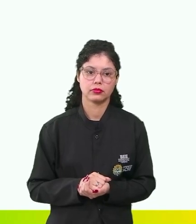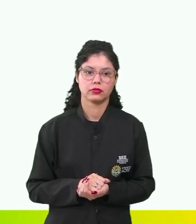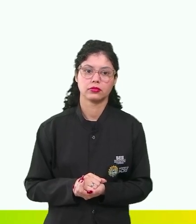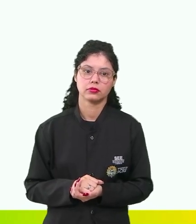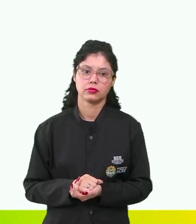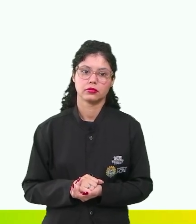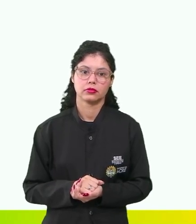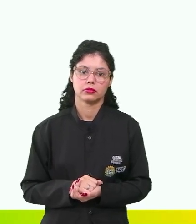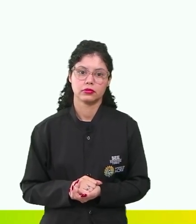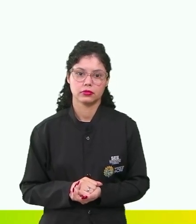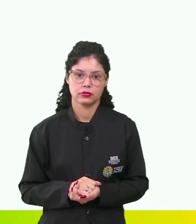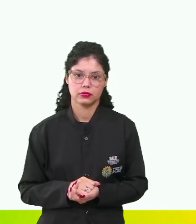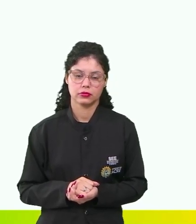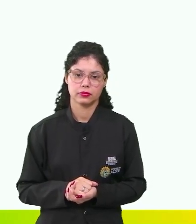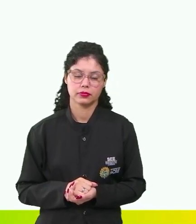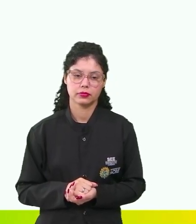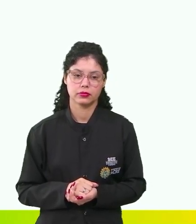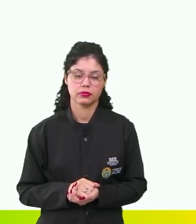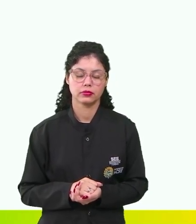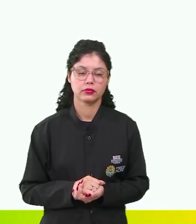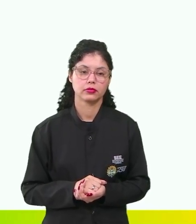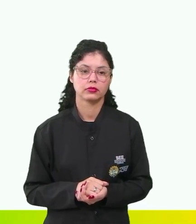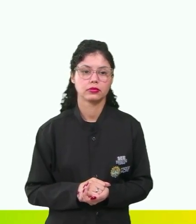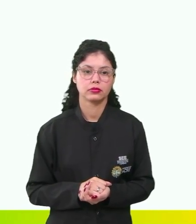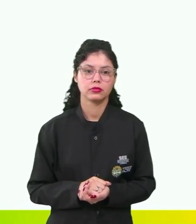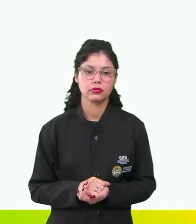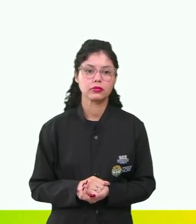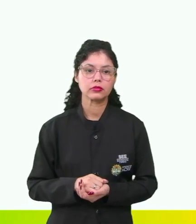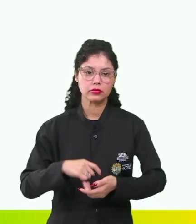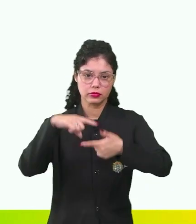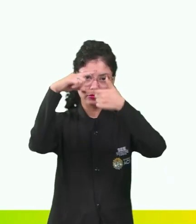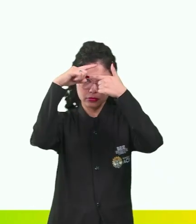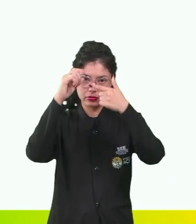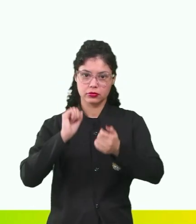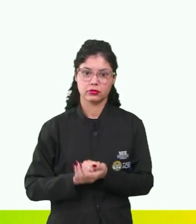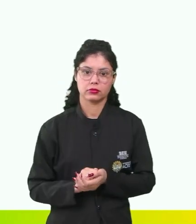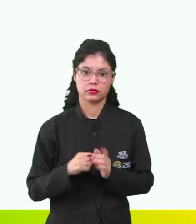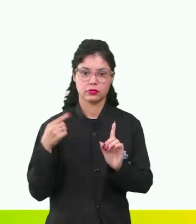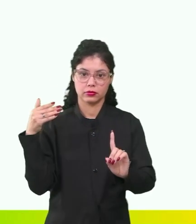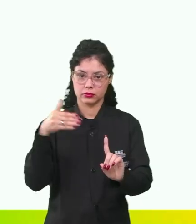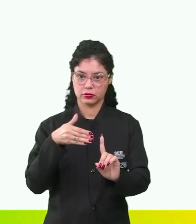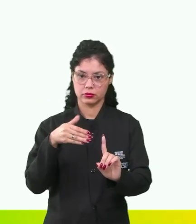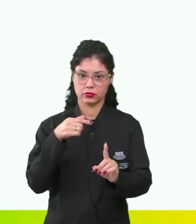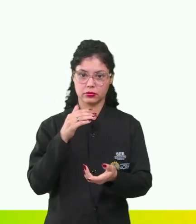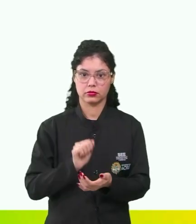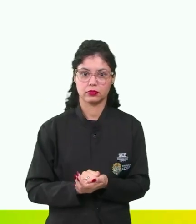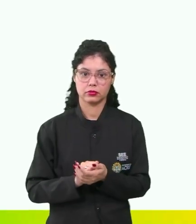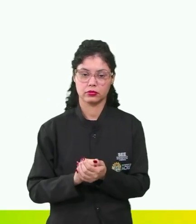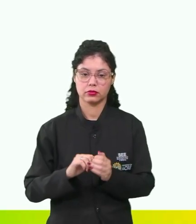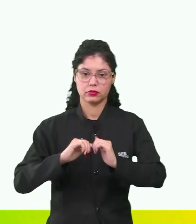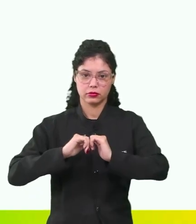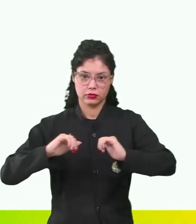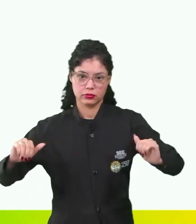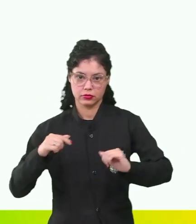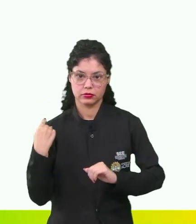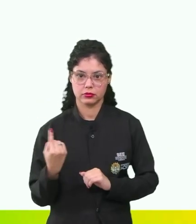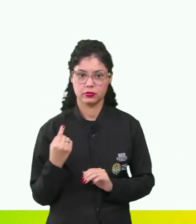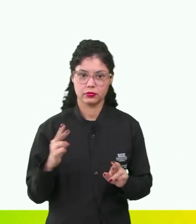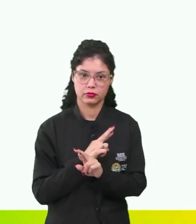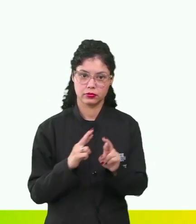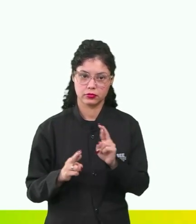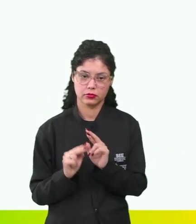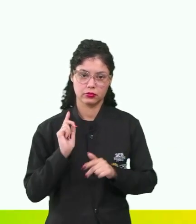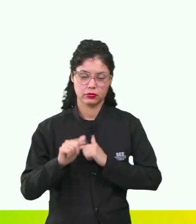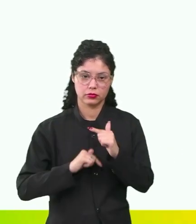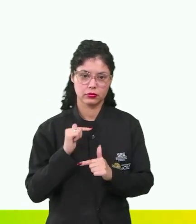a sociedade odierna, né? Bom, alienar-se refere-se à desconexão do indivíduo em relação